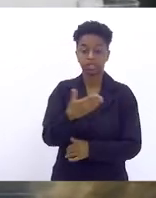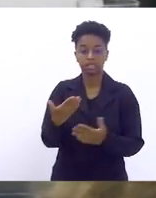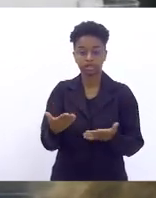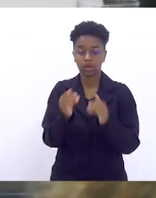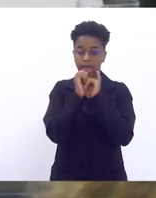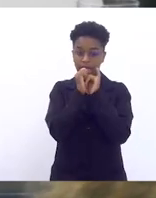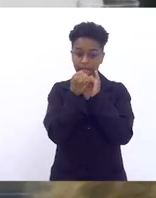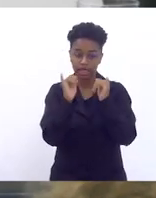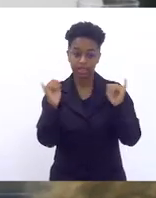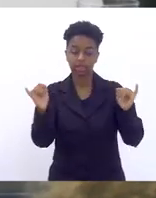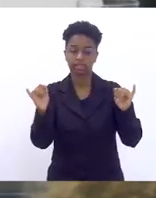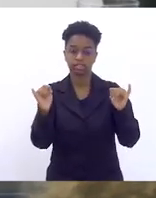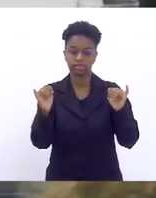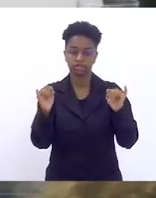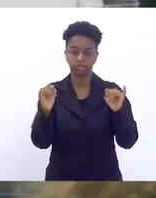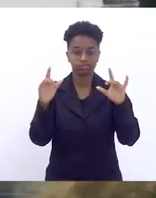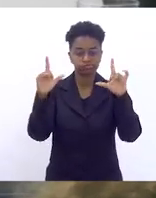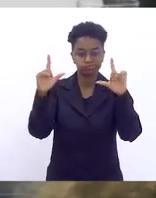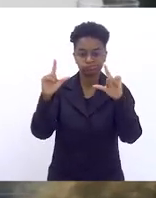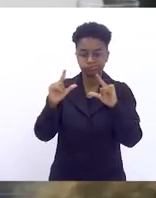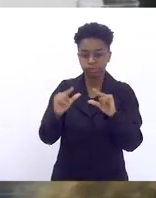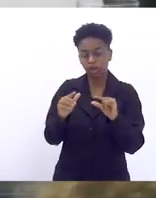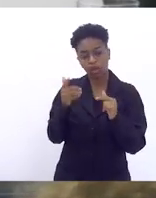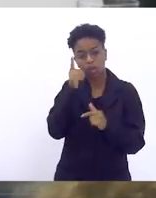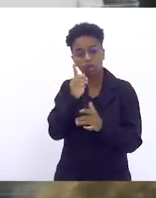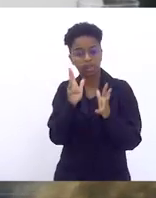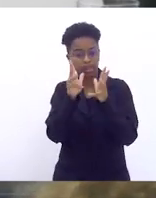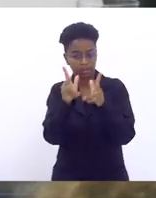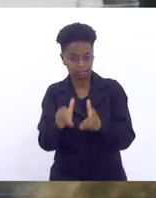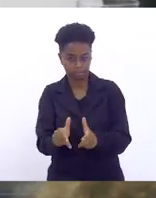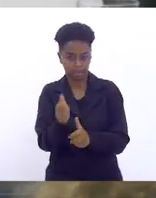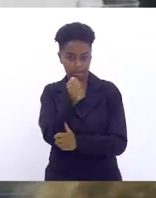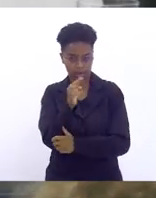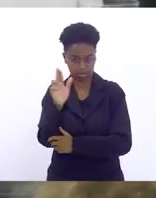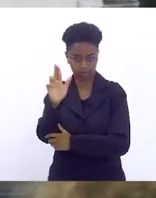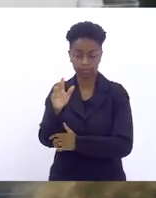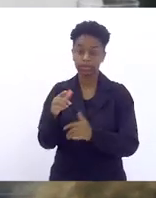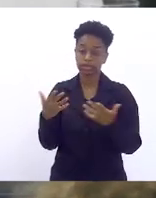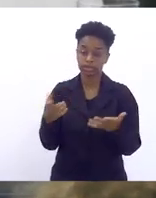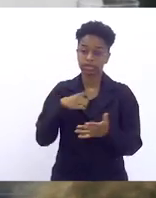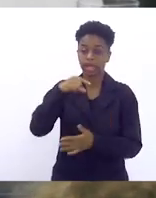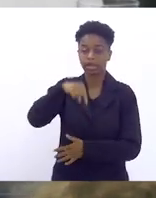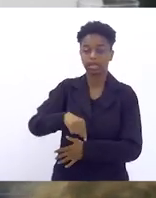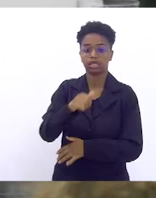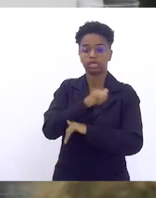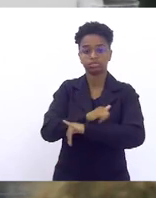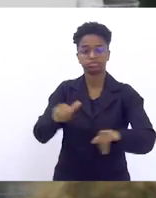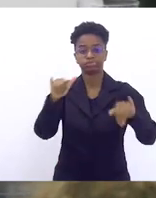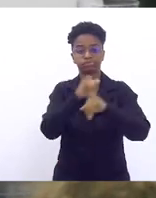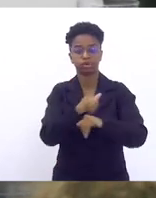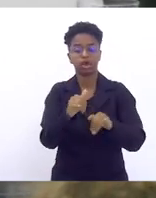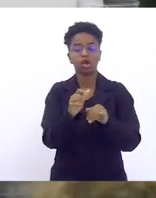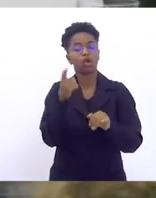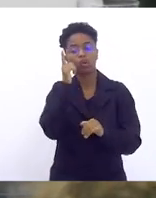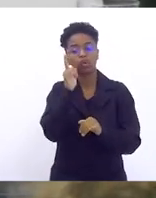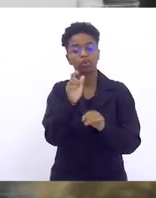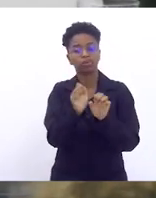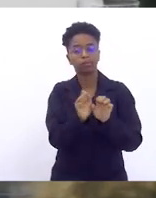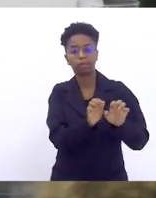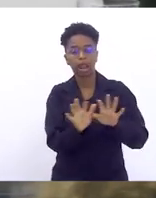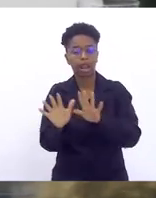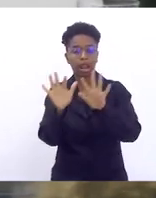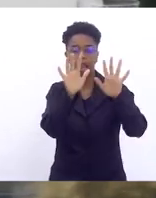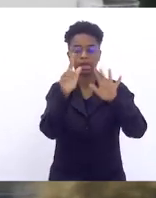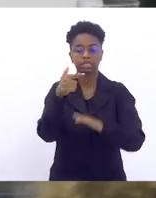energia aí tem alguns dados aí que a gente coloca de Estado do Rio de Janeiro emitiu 72 milhões de toneladas